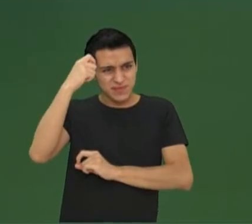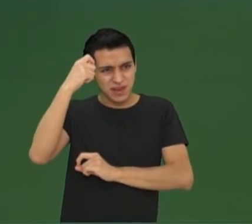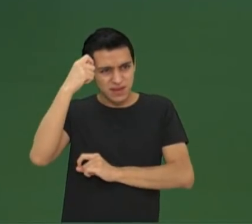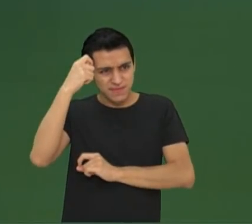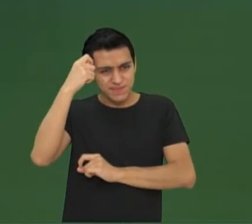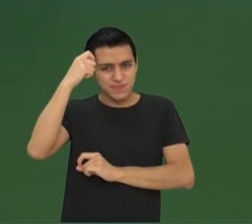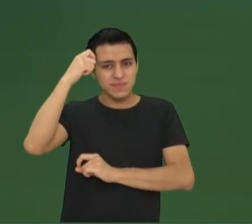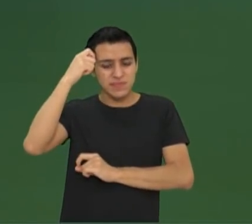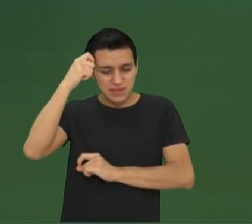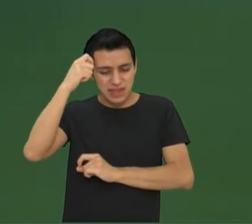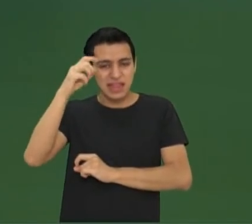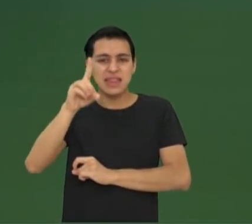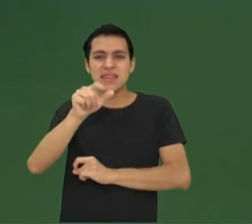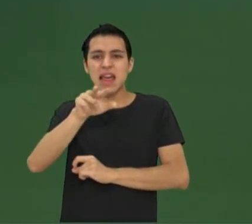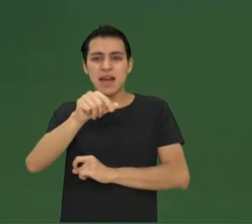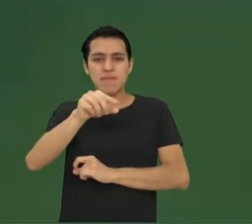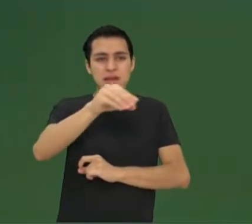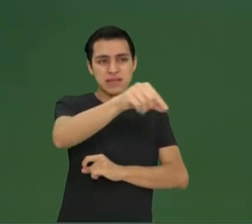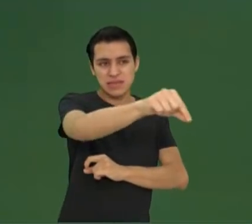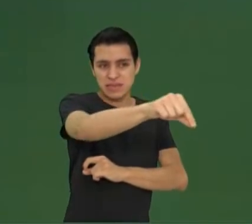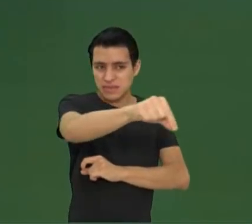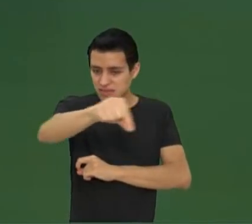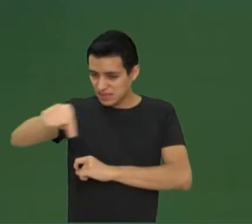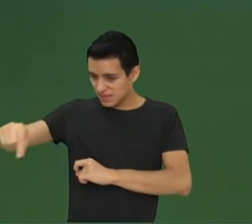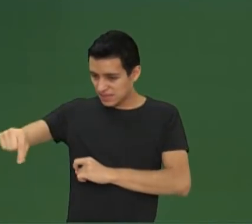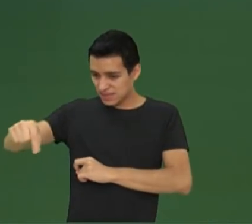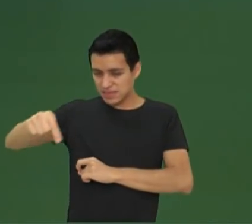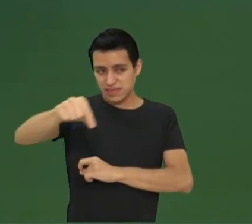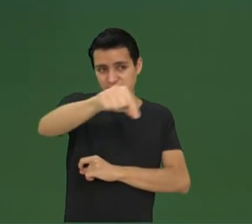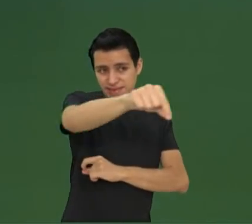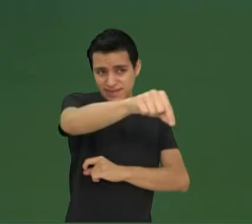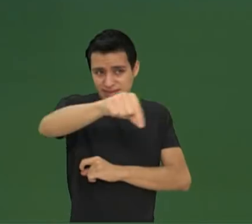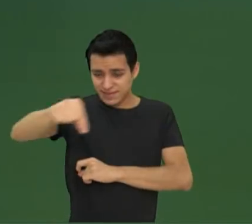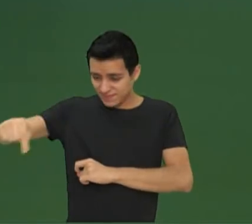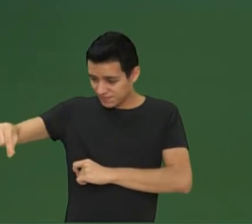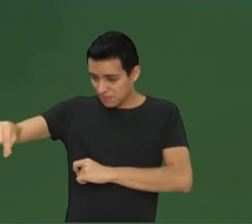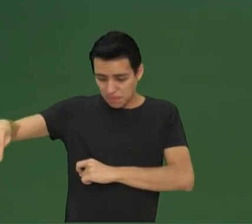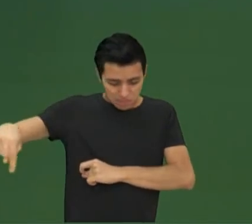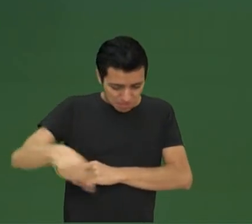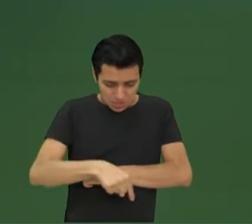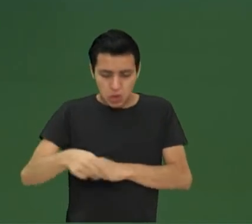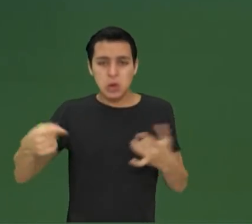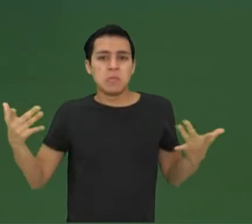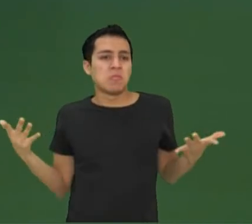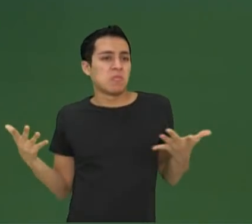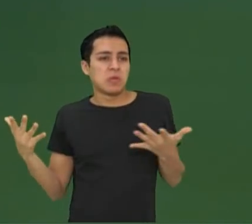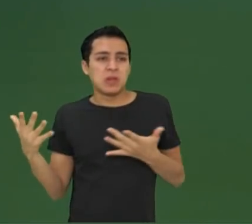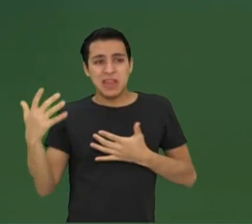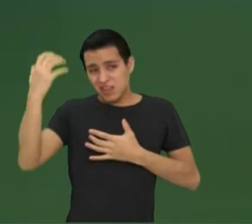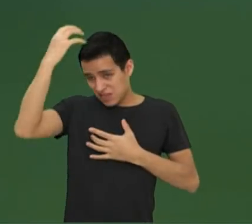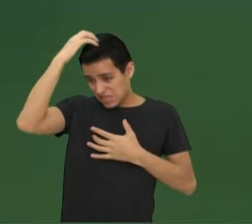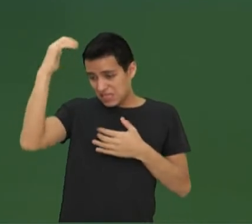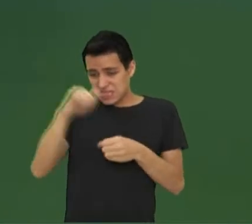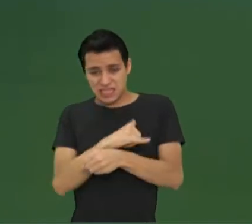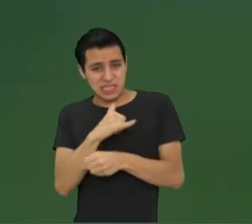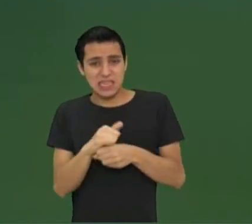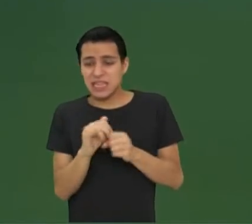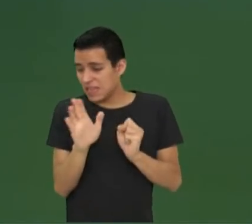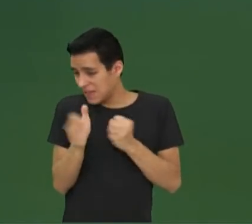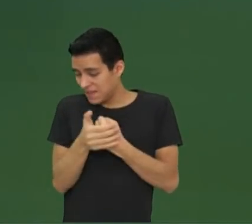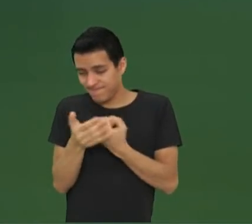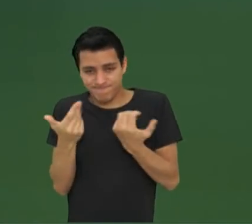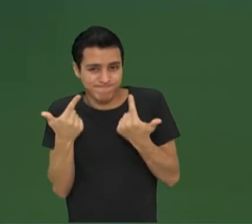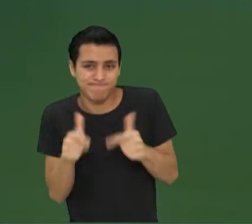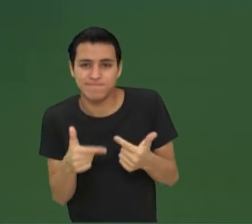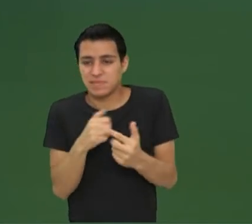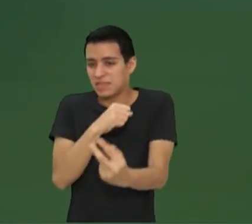dama na casa H4. Movimentou a dama. Aconteceu o cheque. O rei não tem opção de defesa, não